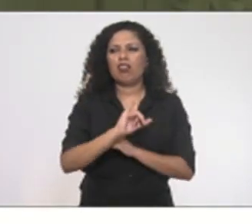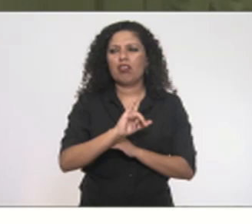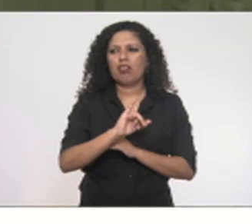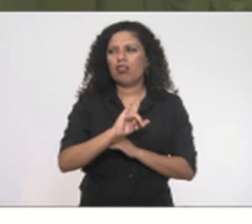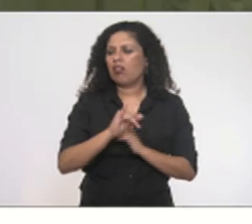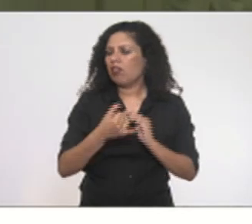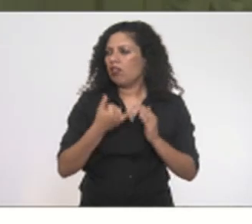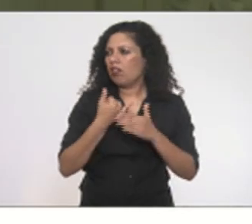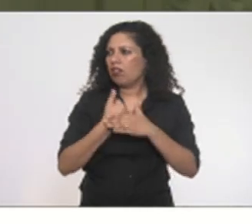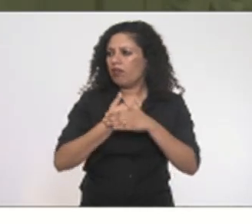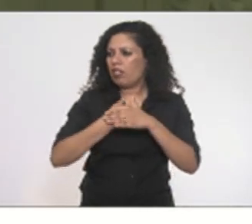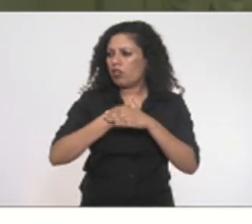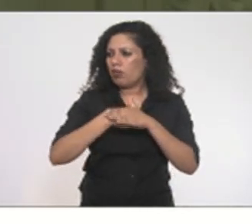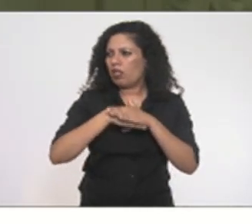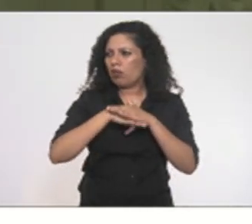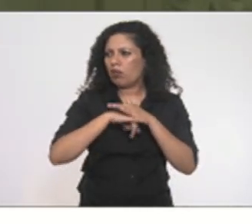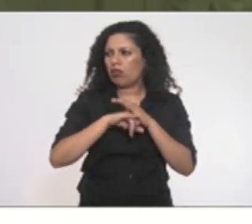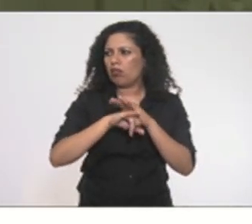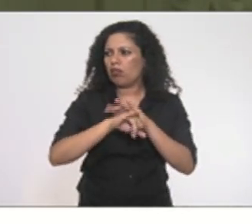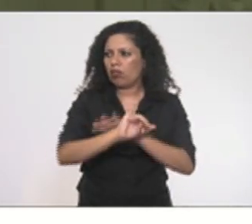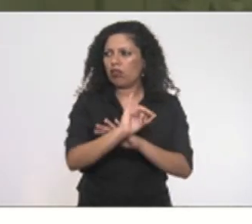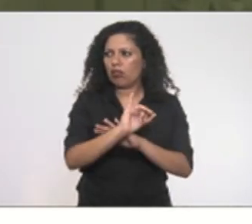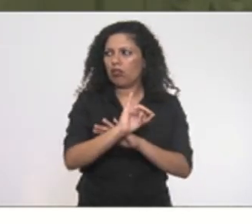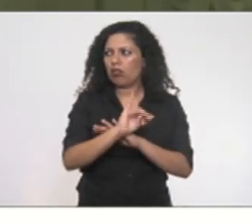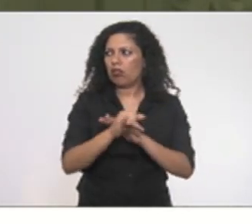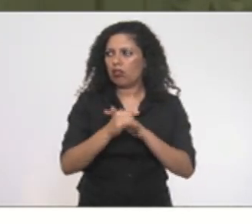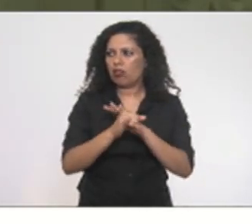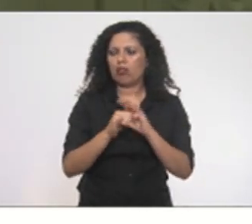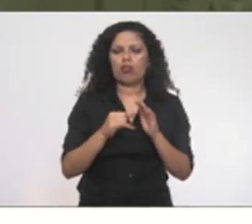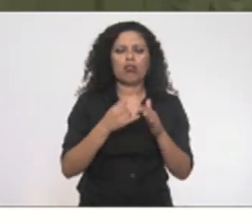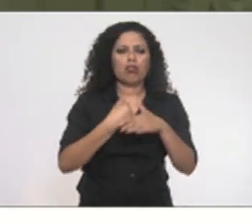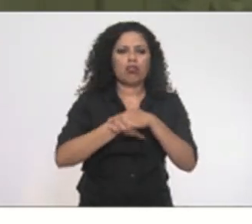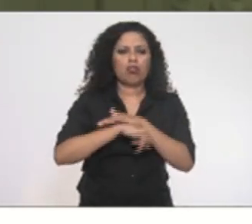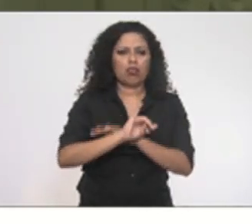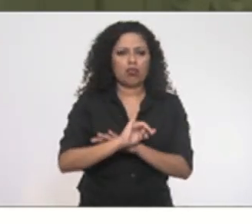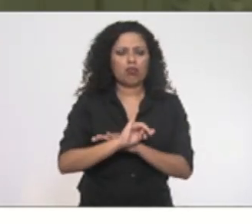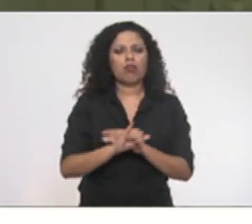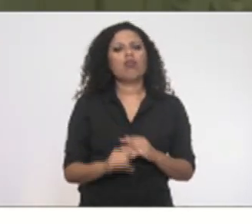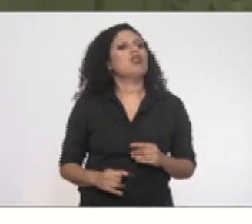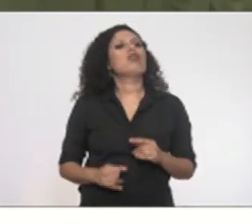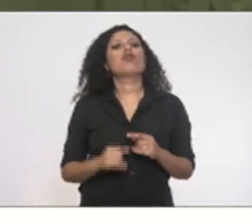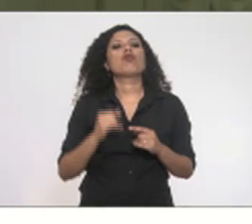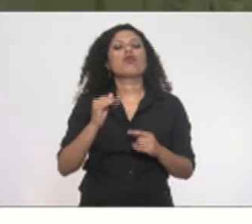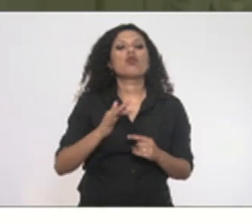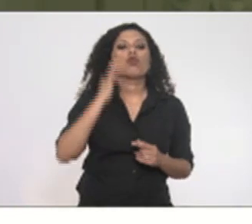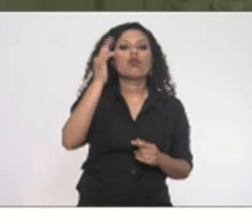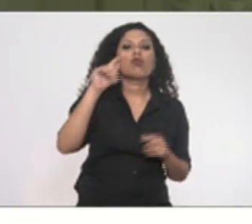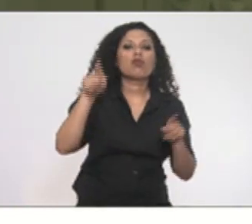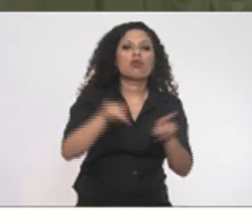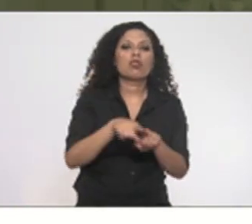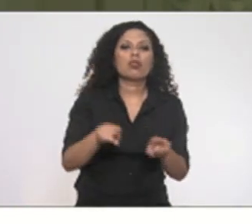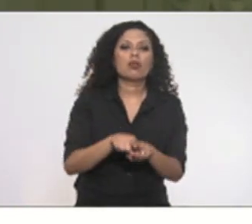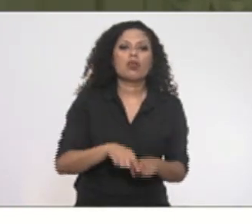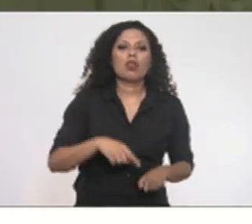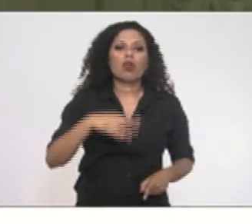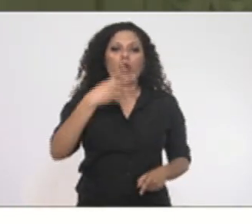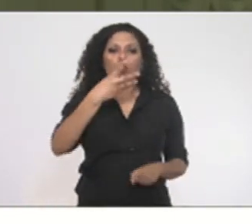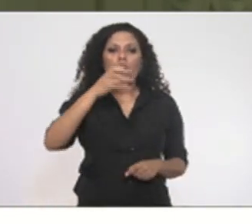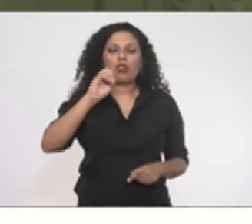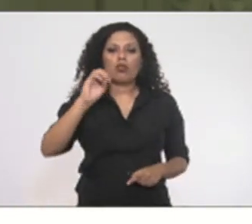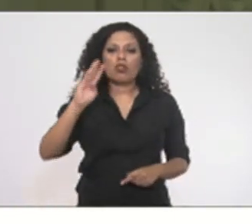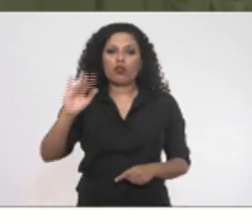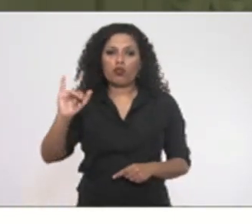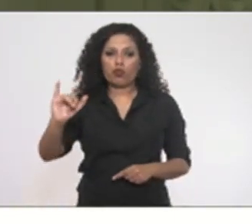setor de petróleo e gás é quase de 1,5 trilhão de reais. No setor de energia elétrica, são 400 bilhões